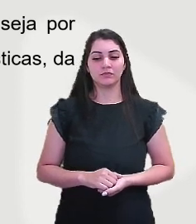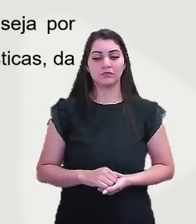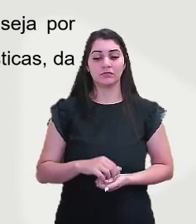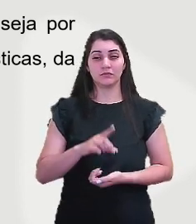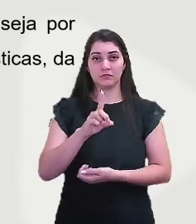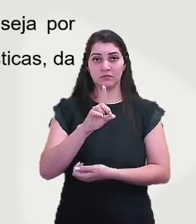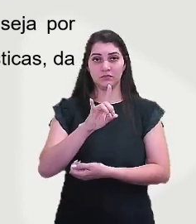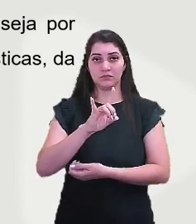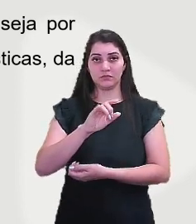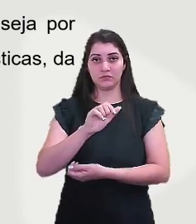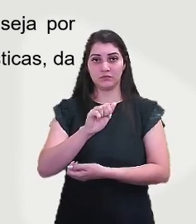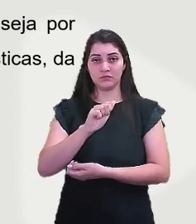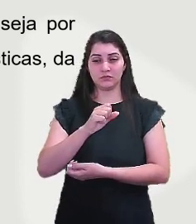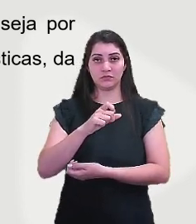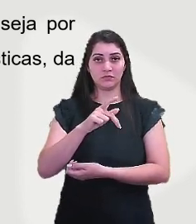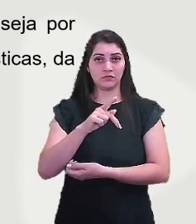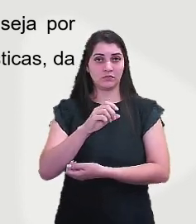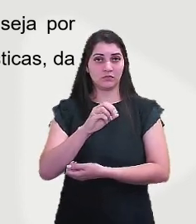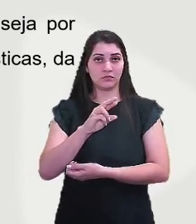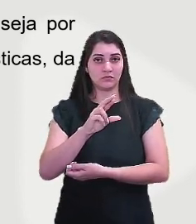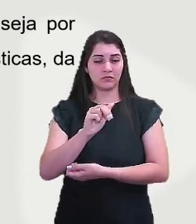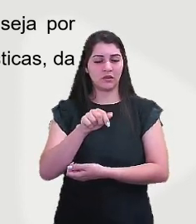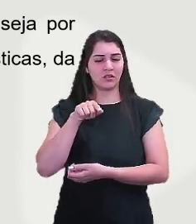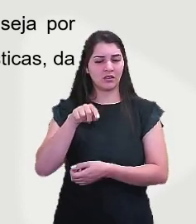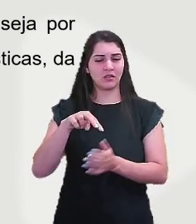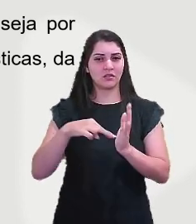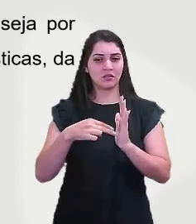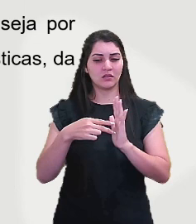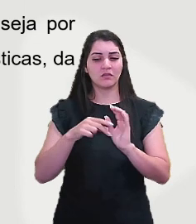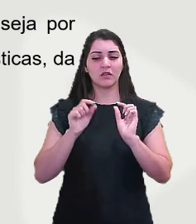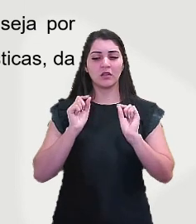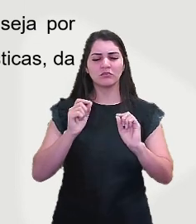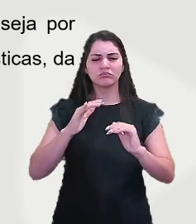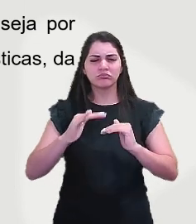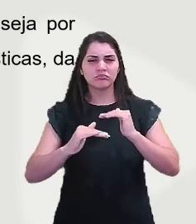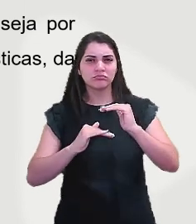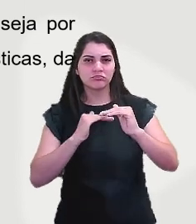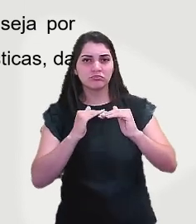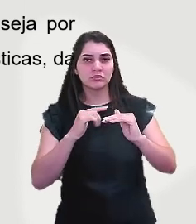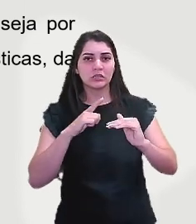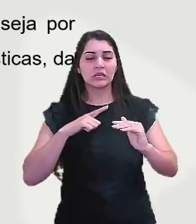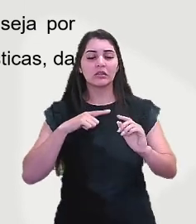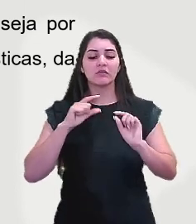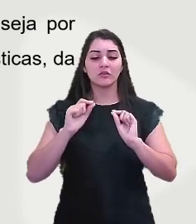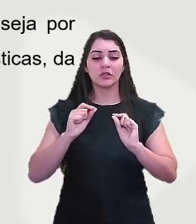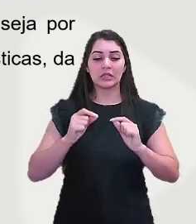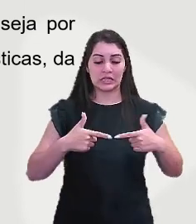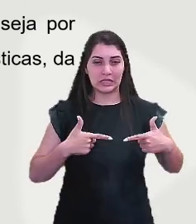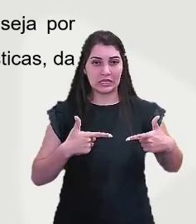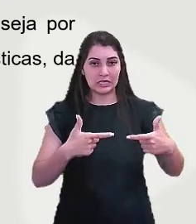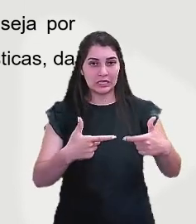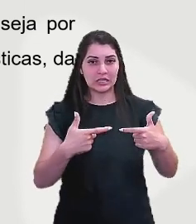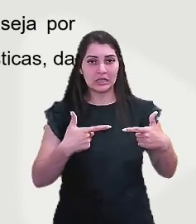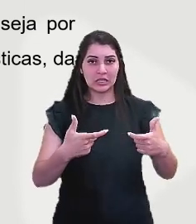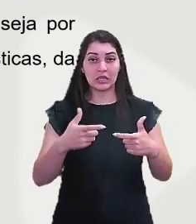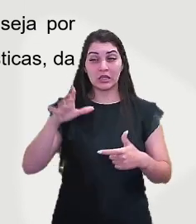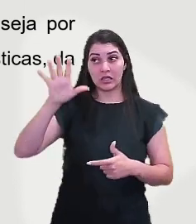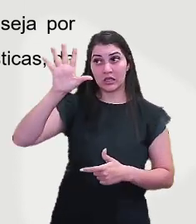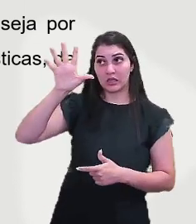A diáspora, nesse sentido, constitui um processo complexo que envolveu a promoção de guerras entre